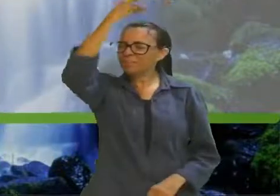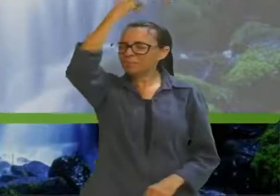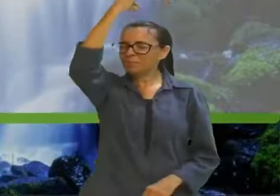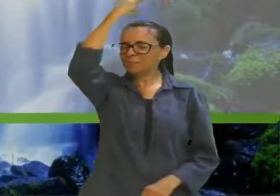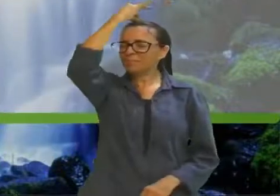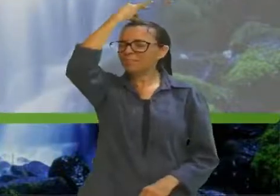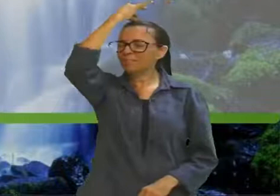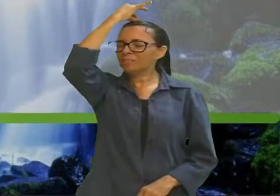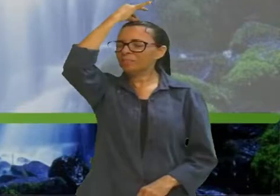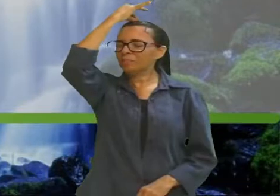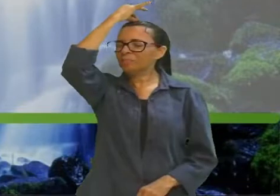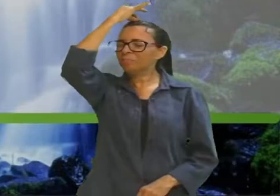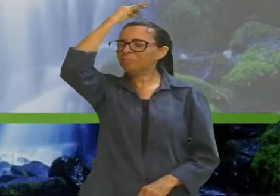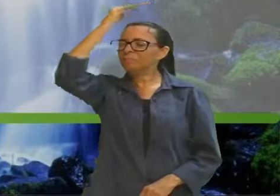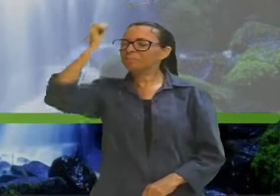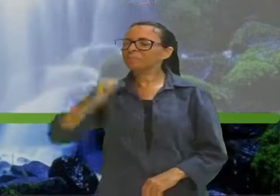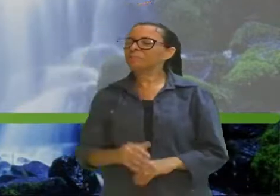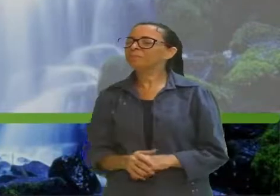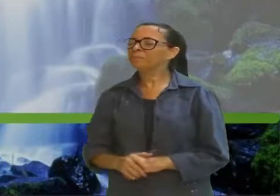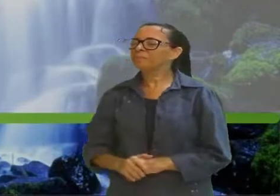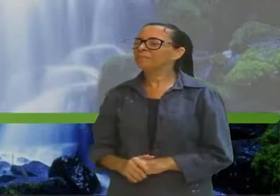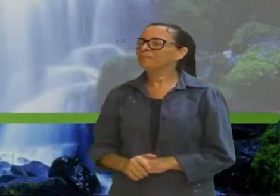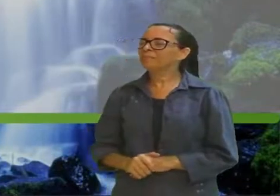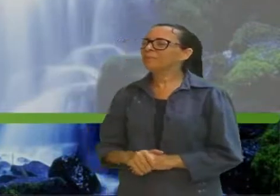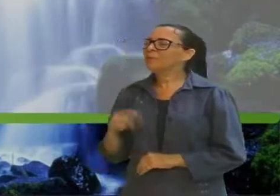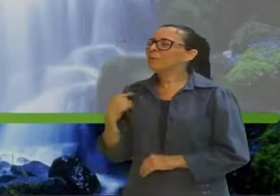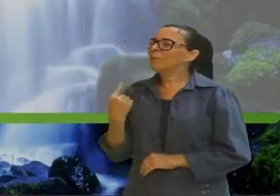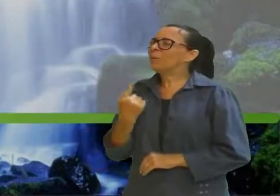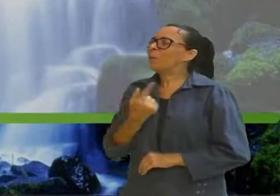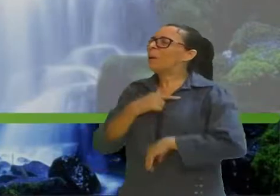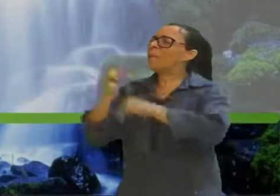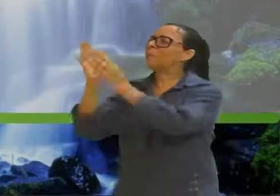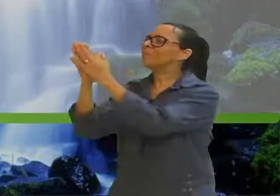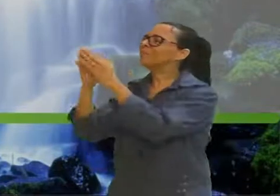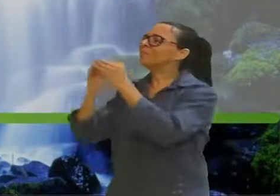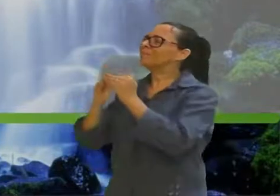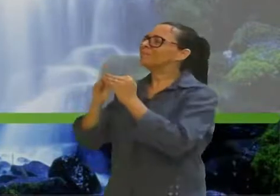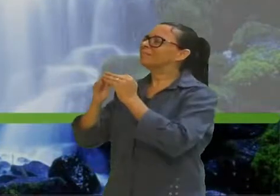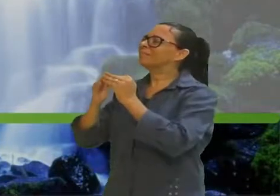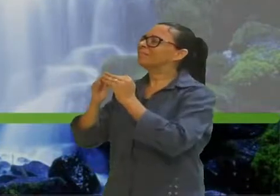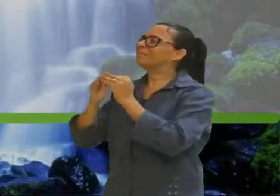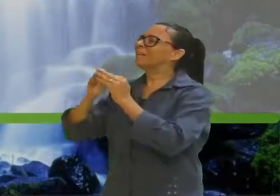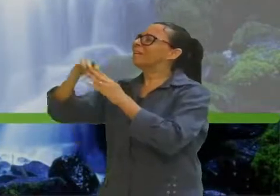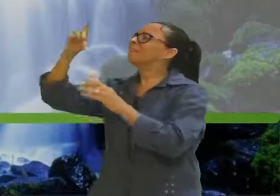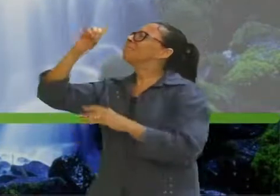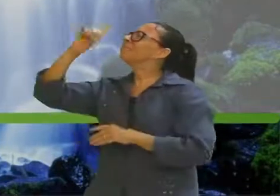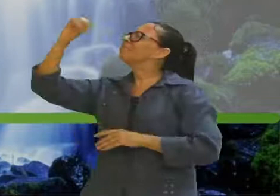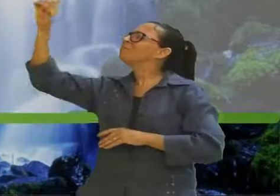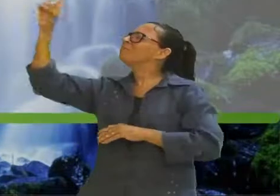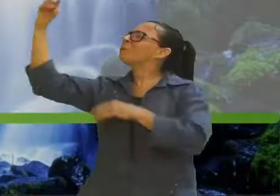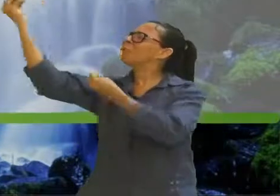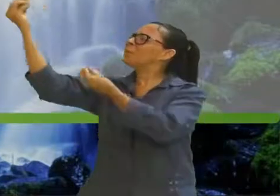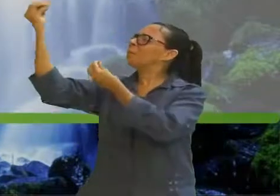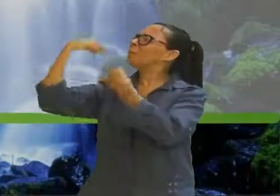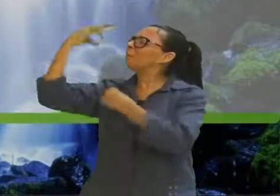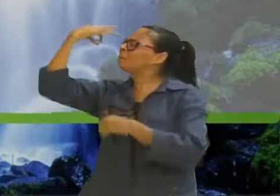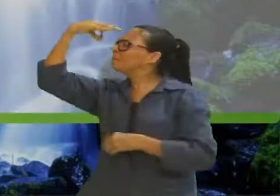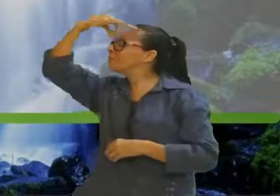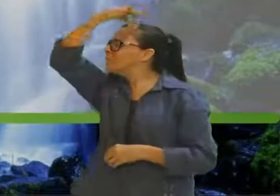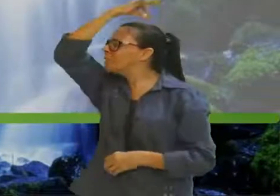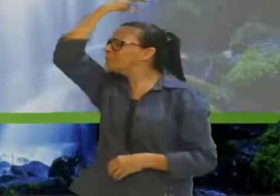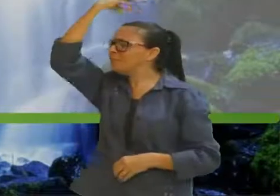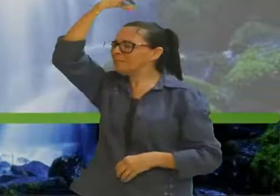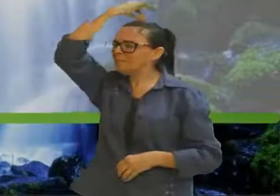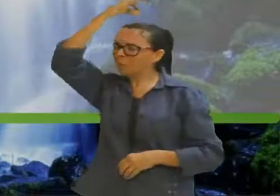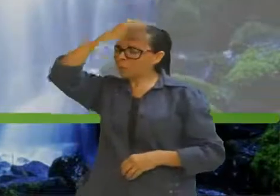convidamos, Senhor, o Espírito Santo do Senhor, a agirmos no nosso coração, na nossa alma, e